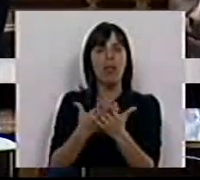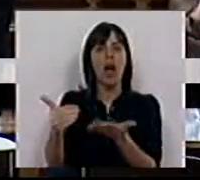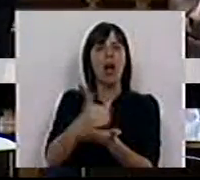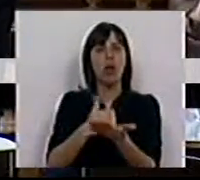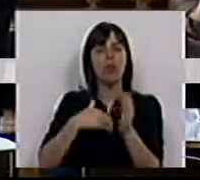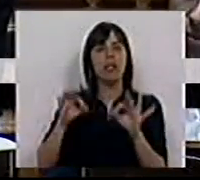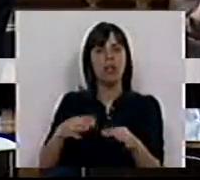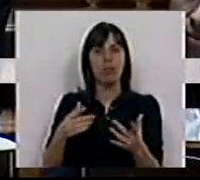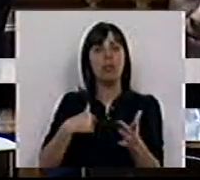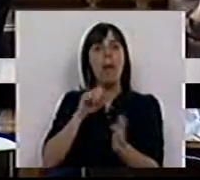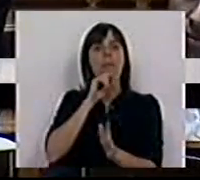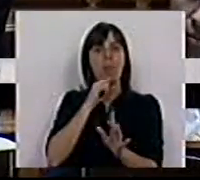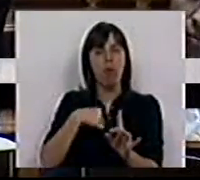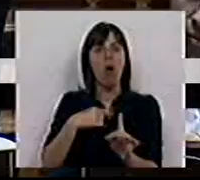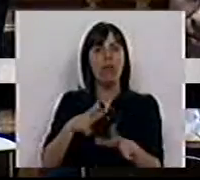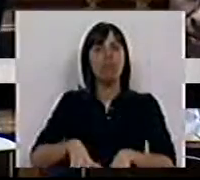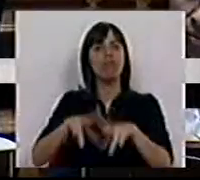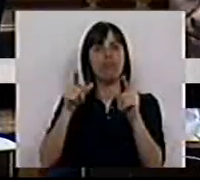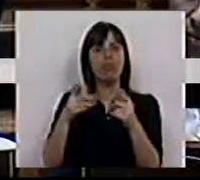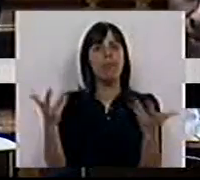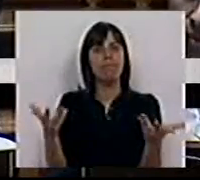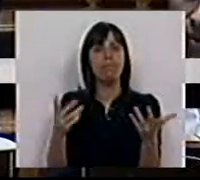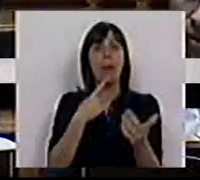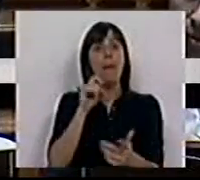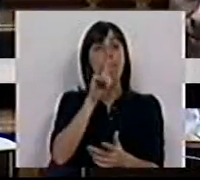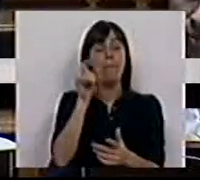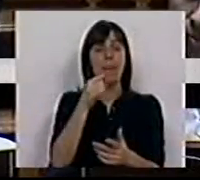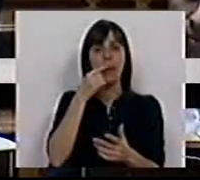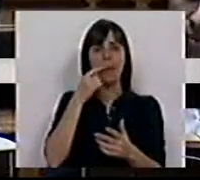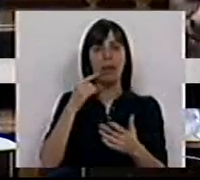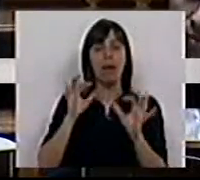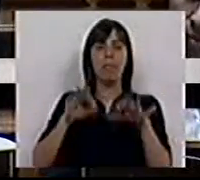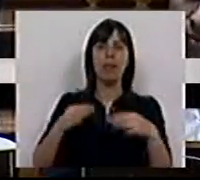recursos, que nos permitem crescer. A pergunta que